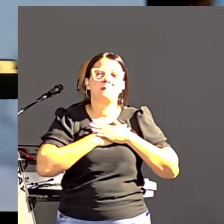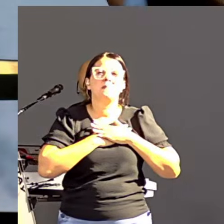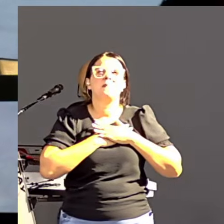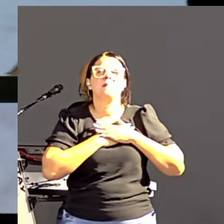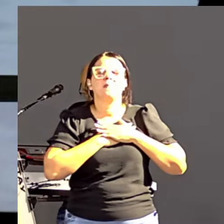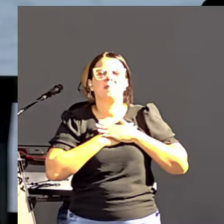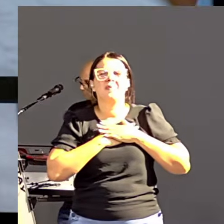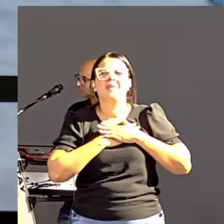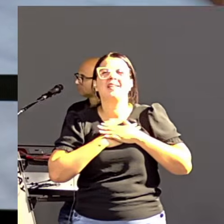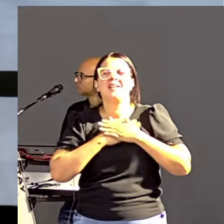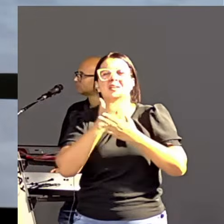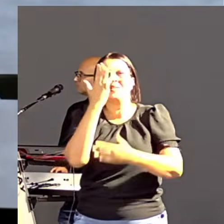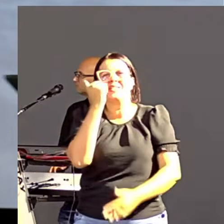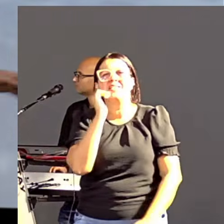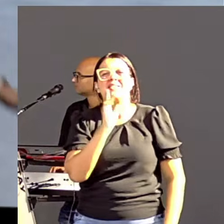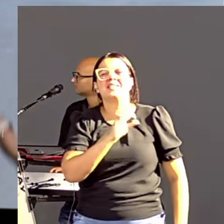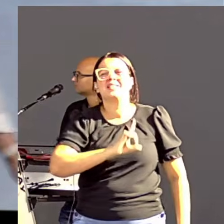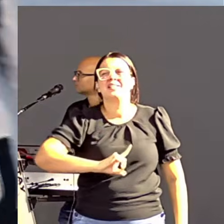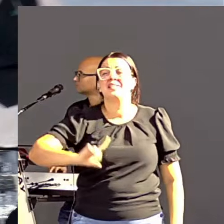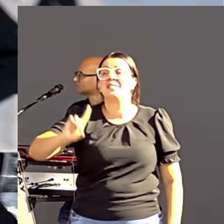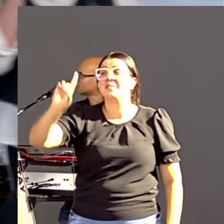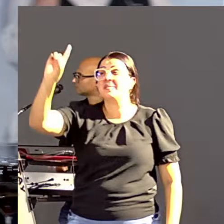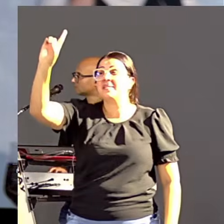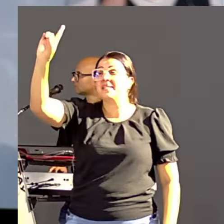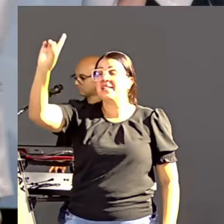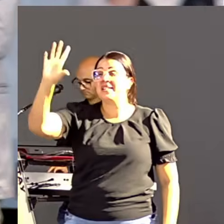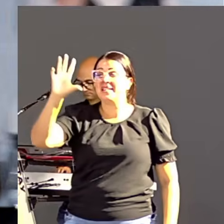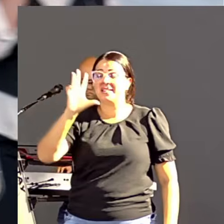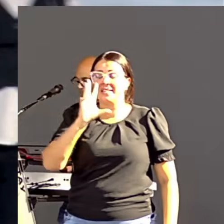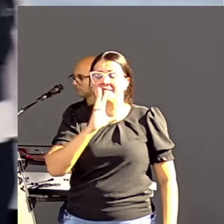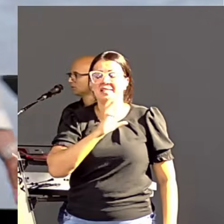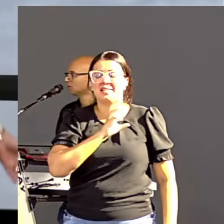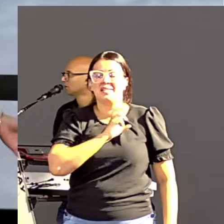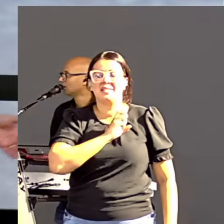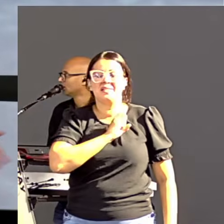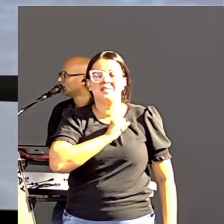amas, pois sei me